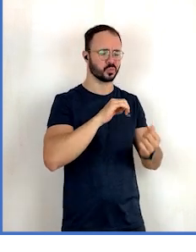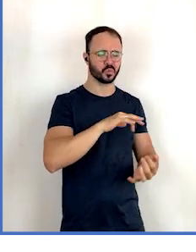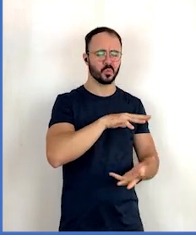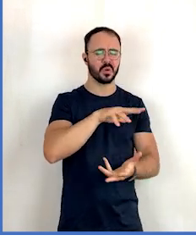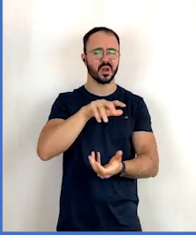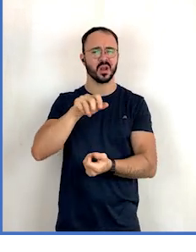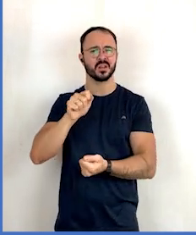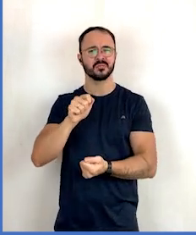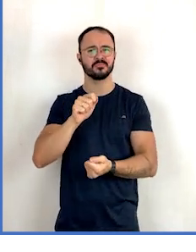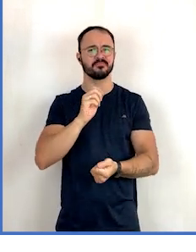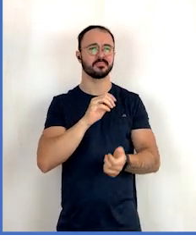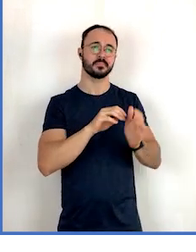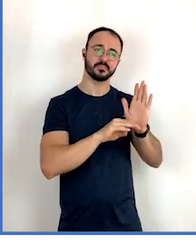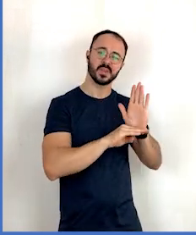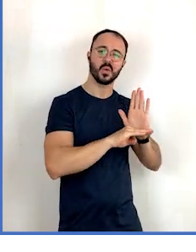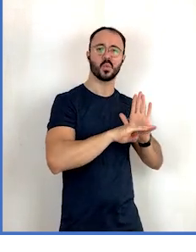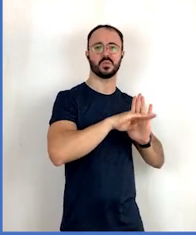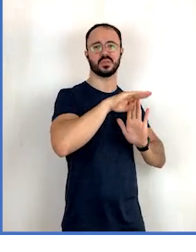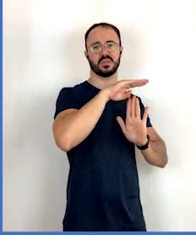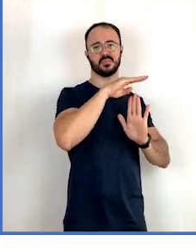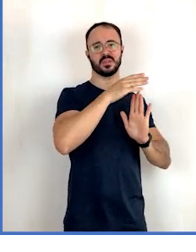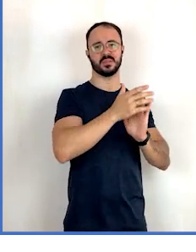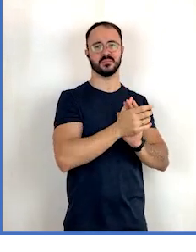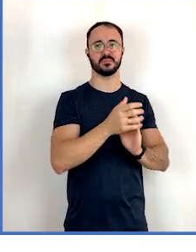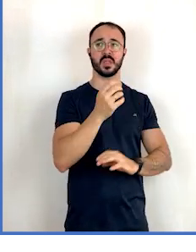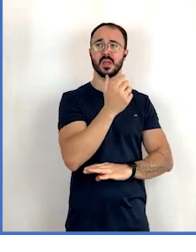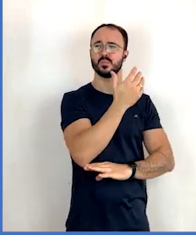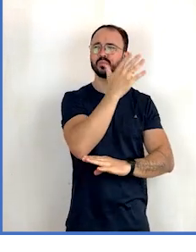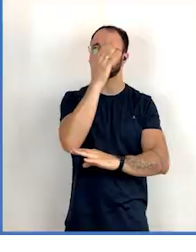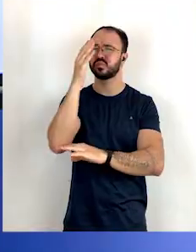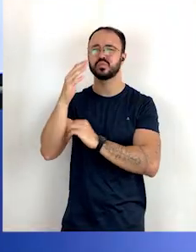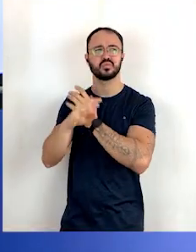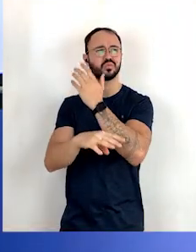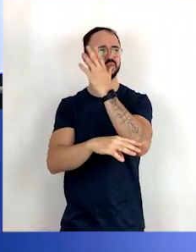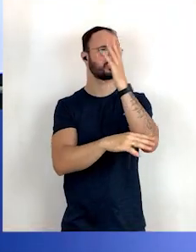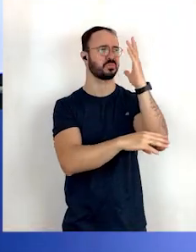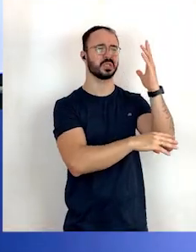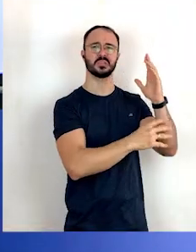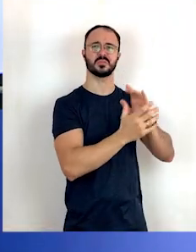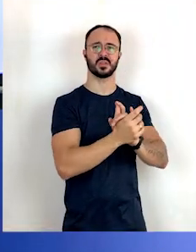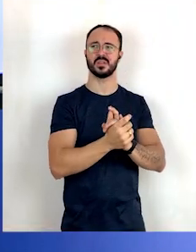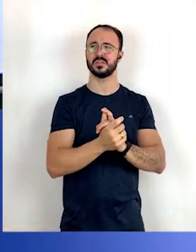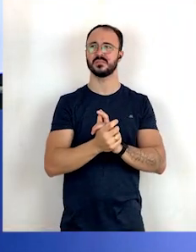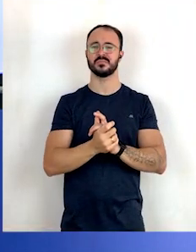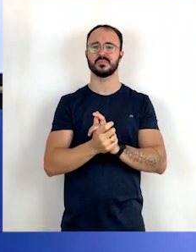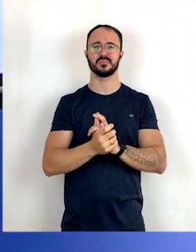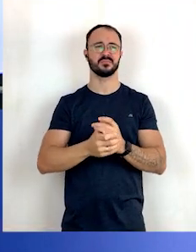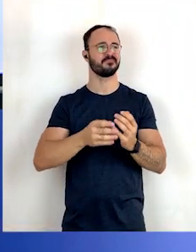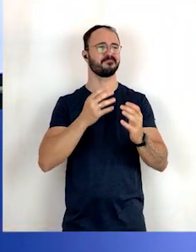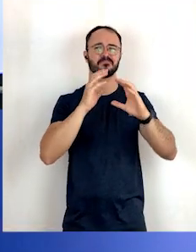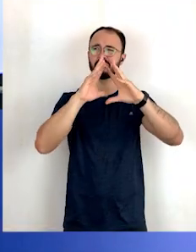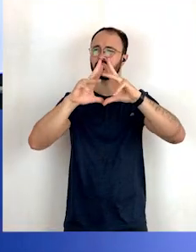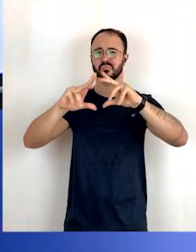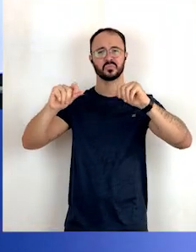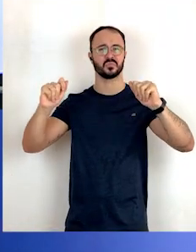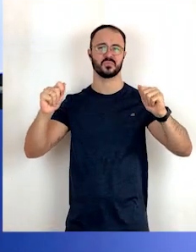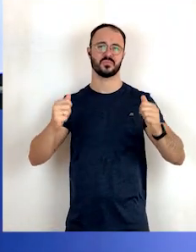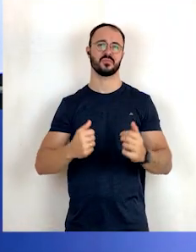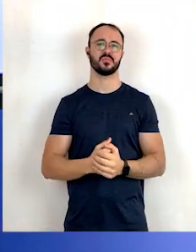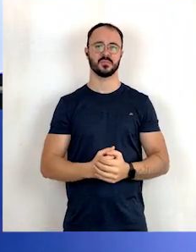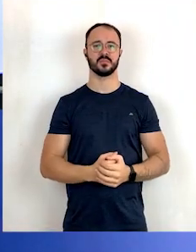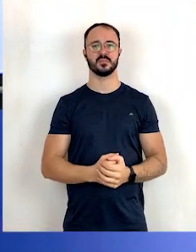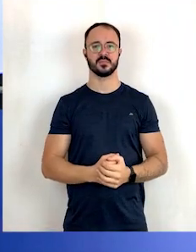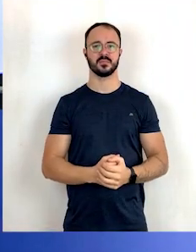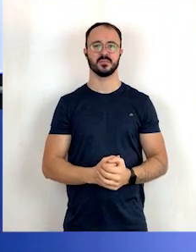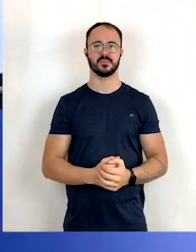climáticas, danos econômicos, humanitários e perda de biodiversidade. Vamos para a questão 2? De acordo com a escala